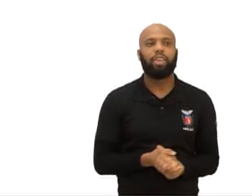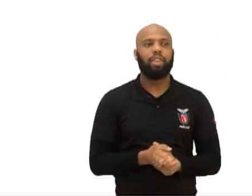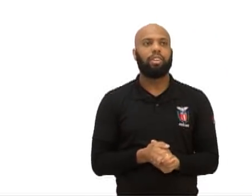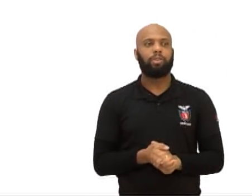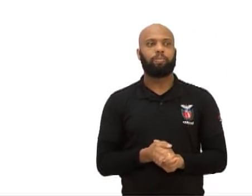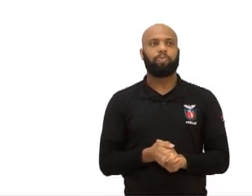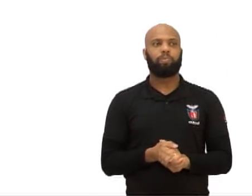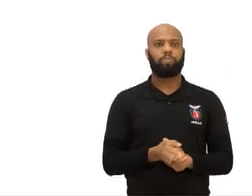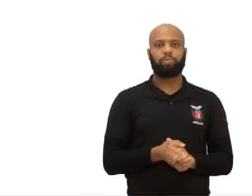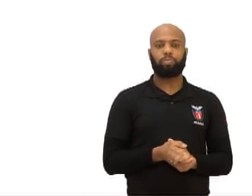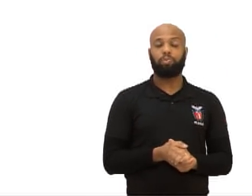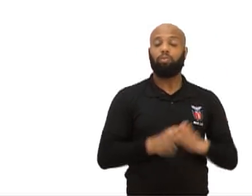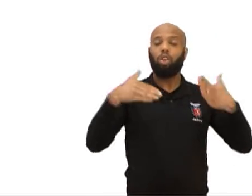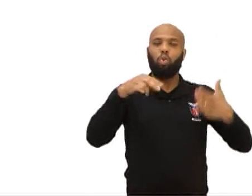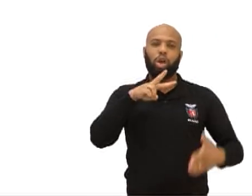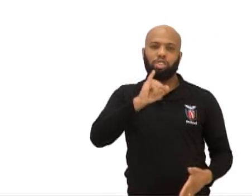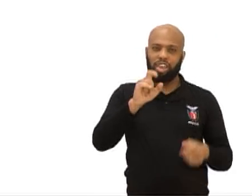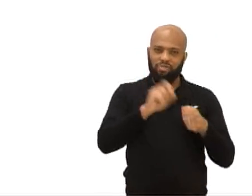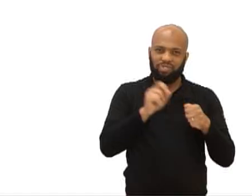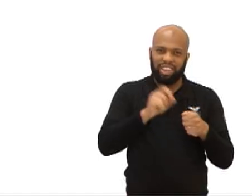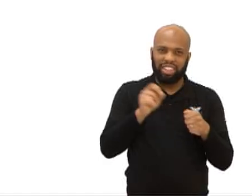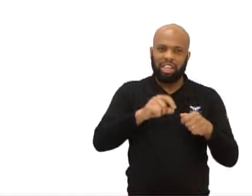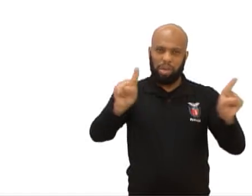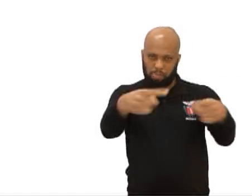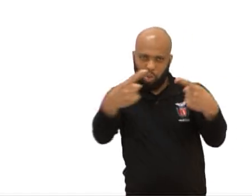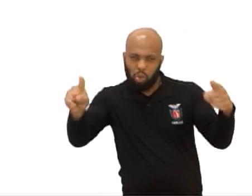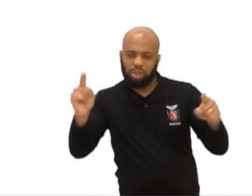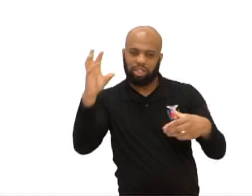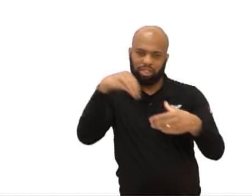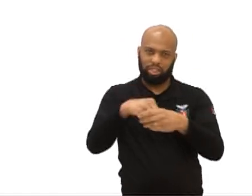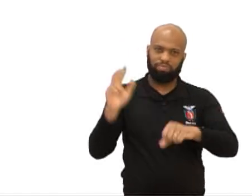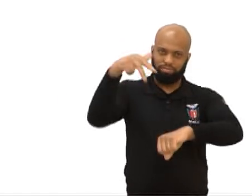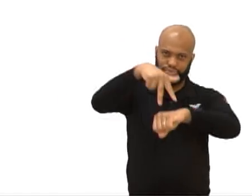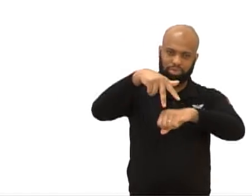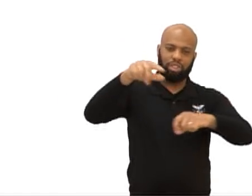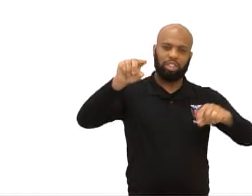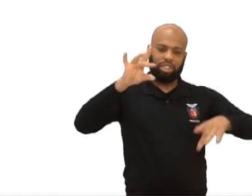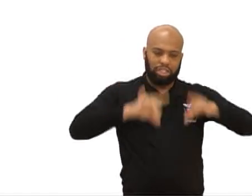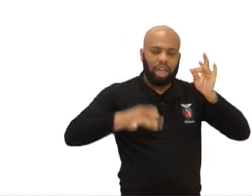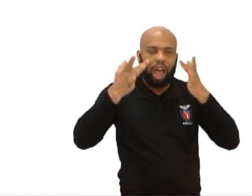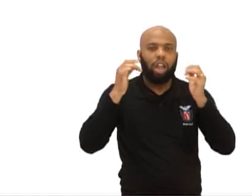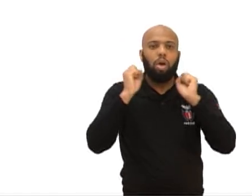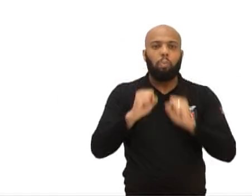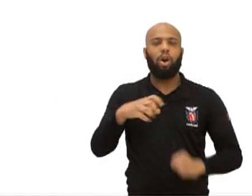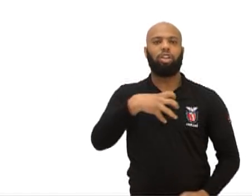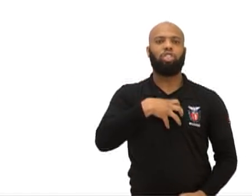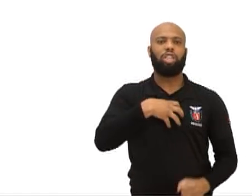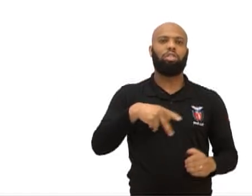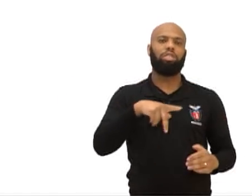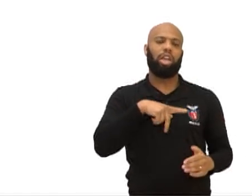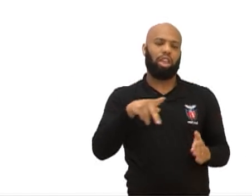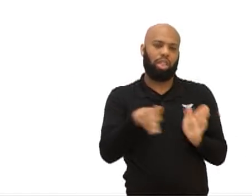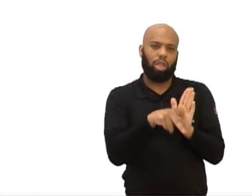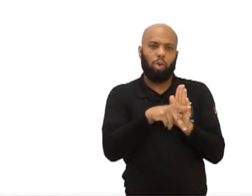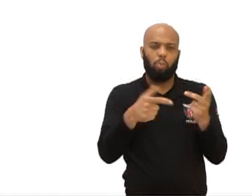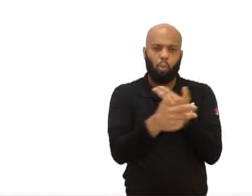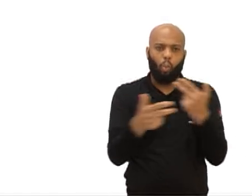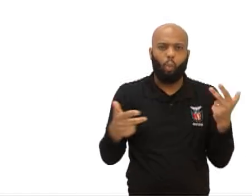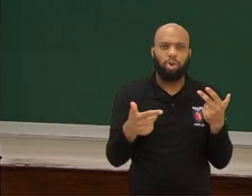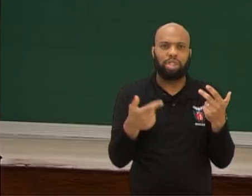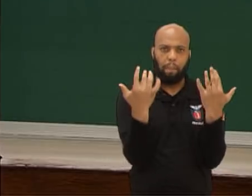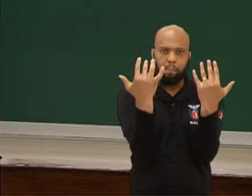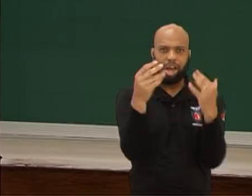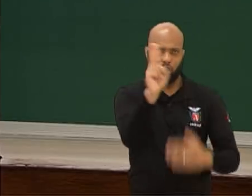Primeiro, durante a execução da sonoplastia no teatro, ela pode ser executada mecanicamente, que é por equipamentos sonoros que vão